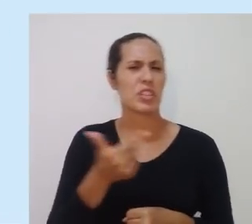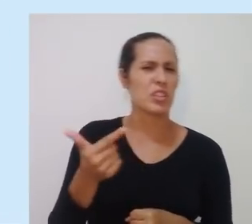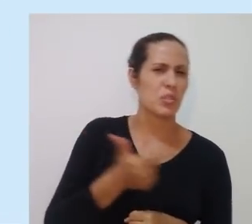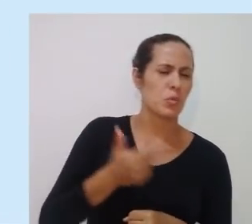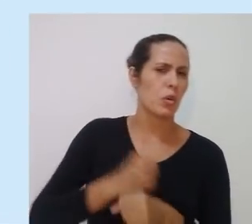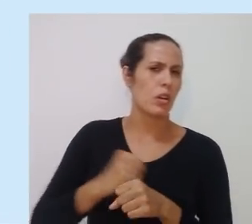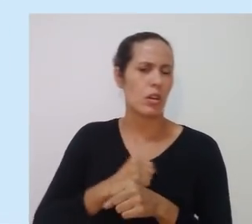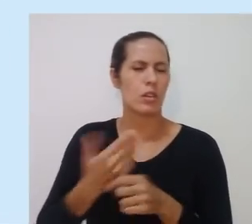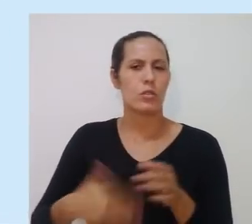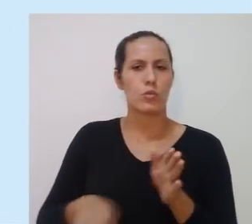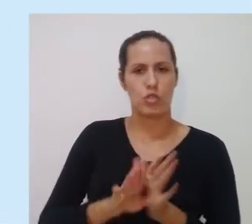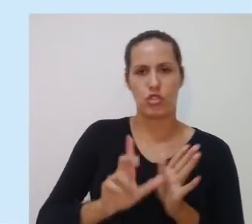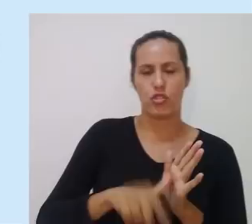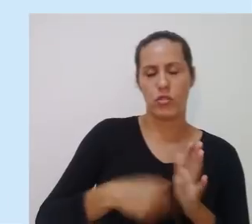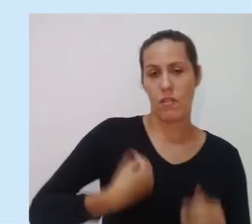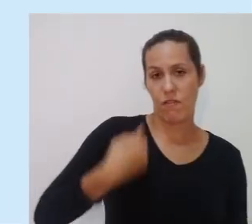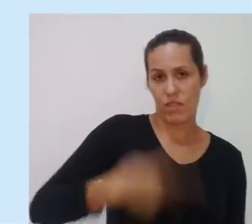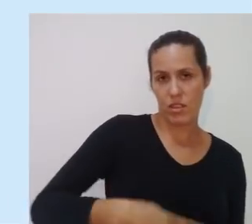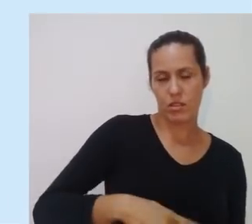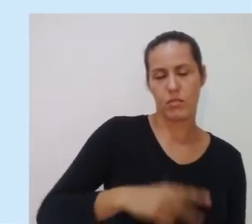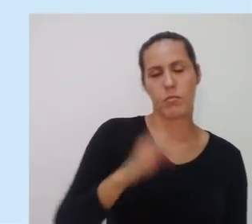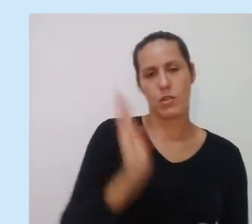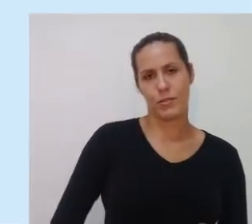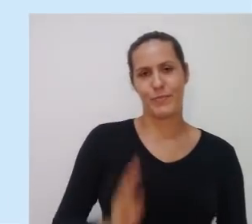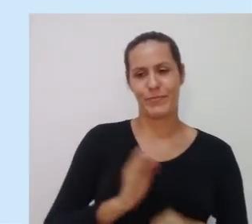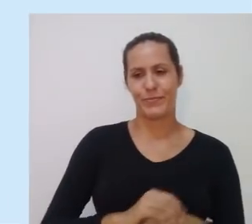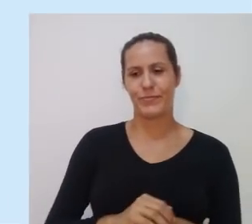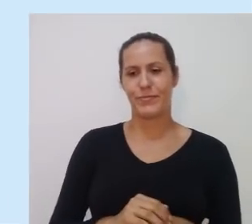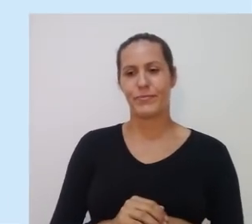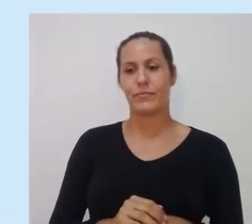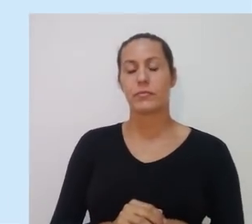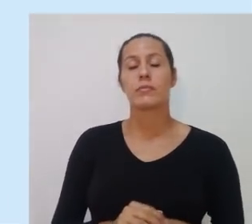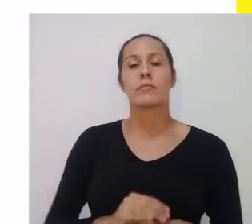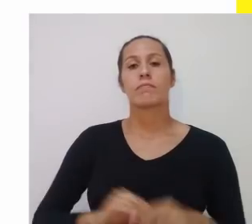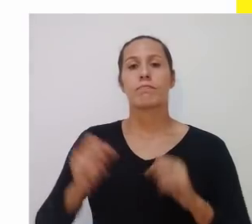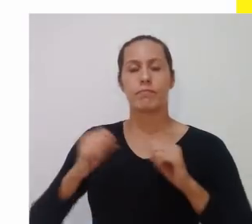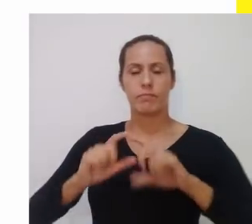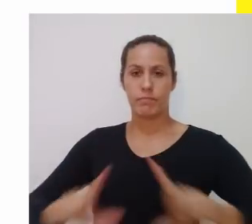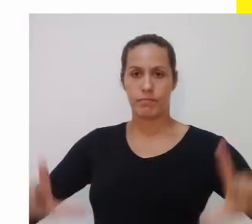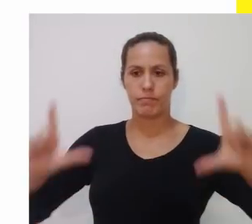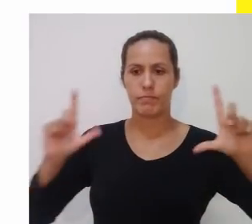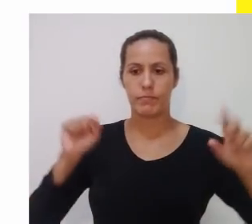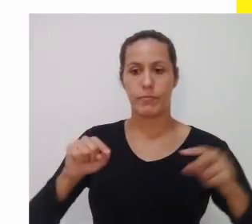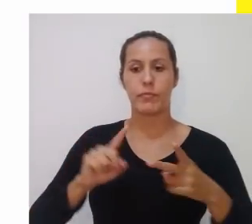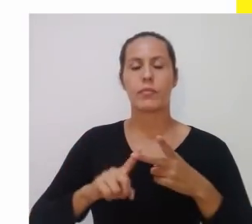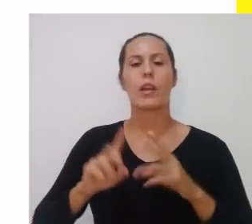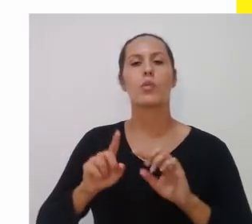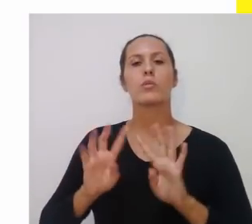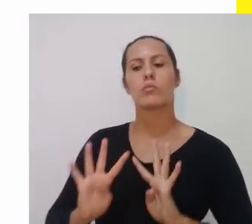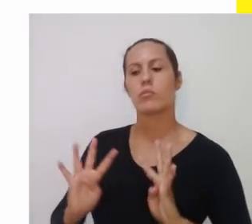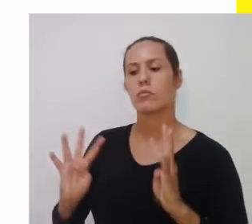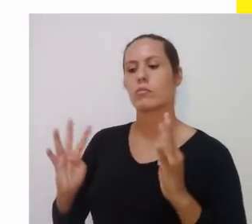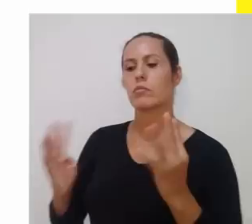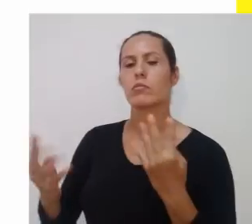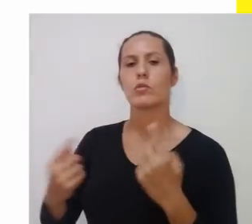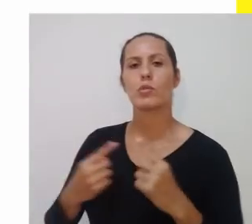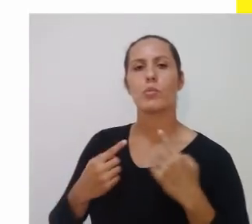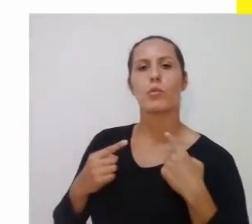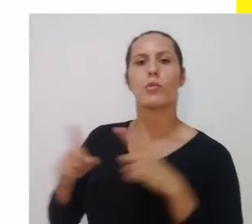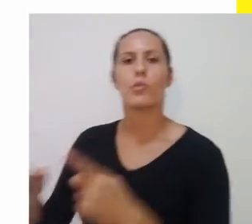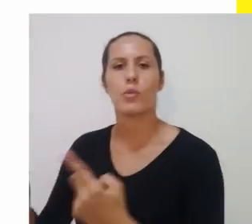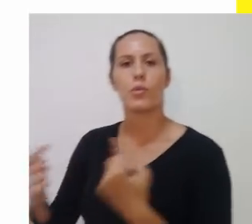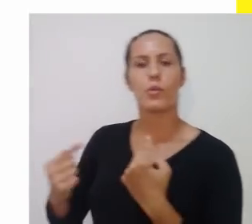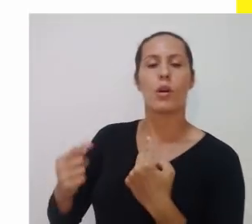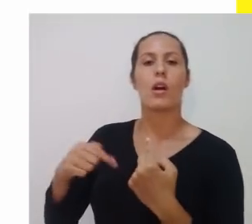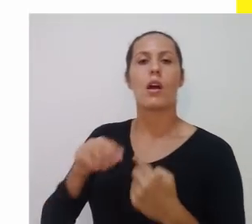anos, 22 anos para poder chegar aqui. Outra característica, de olho na tela, é uma batalha de